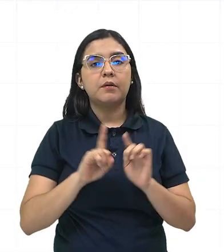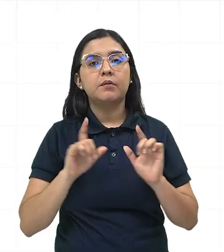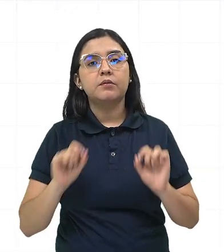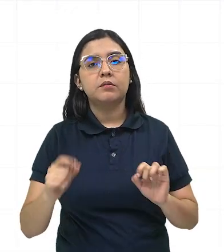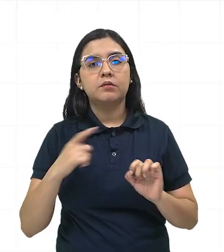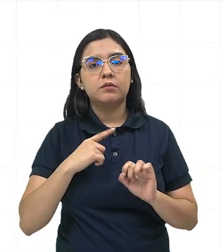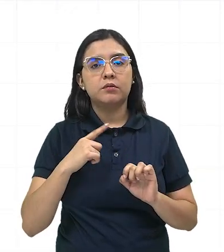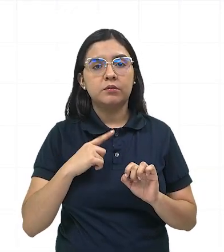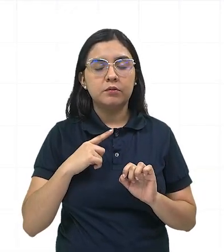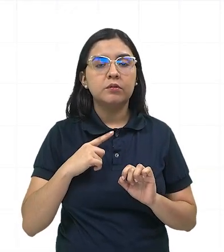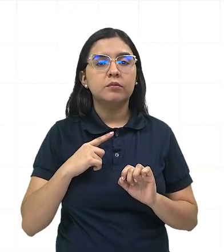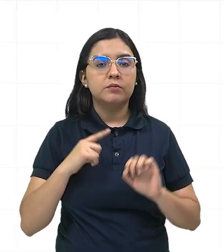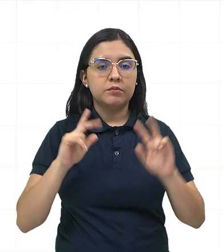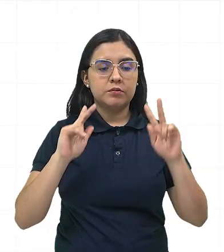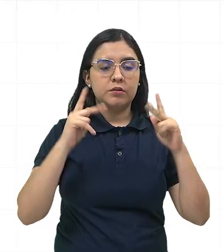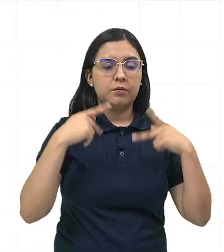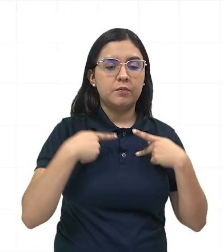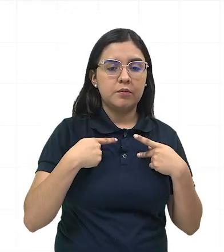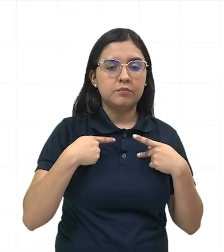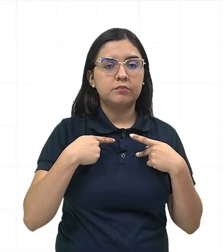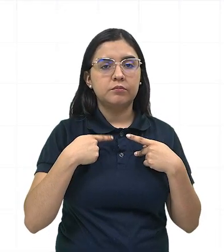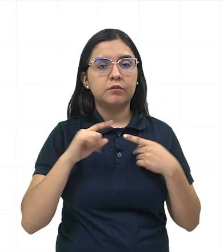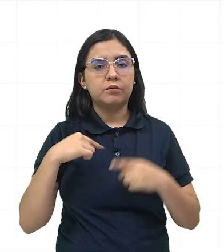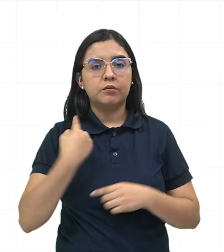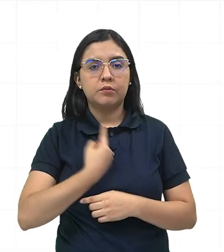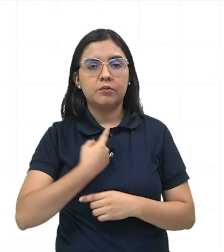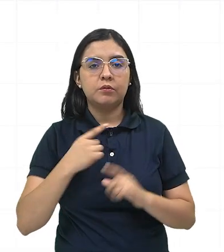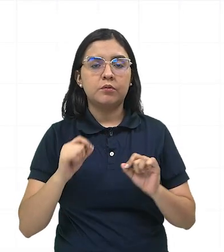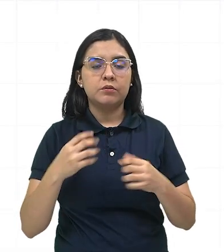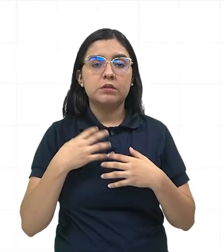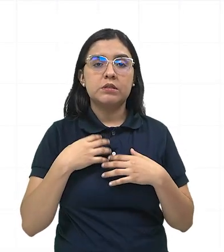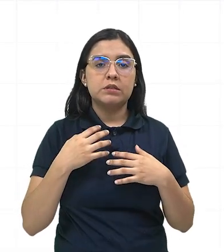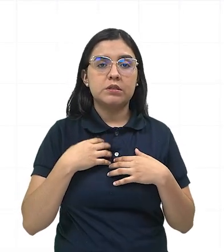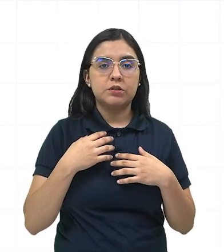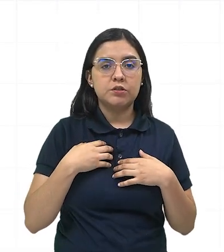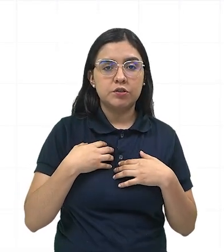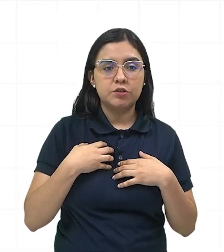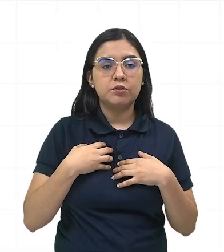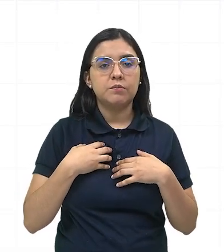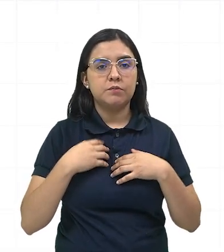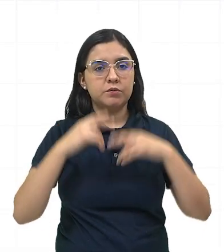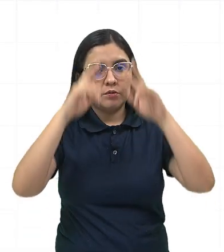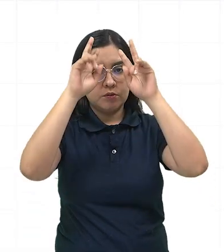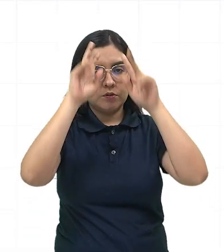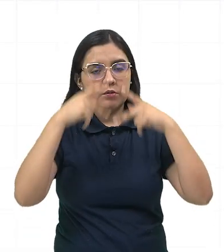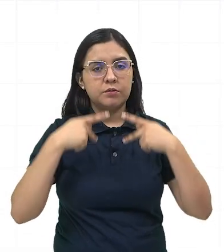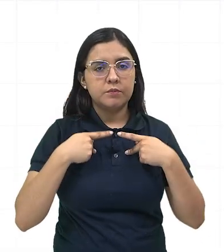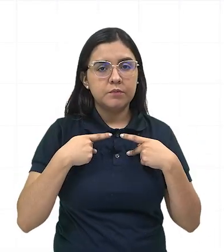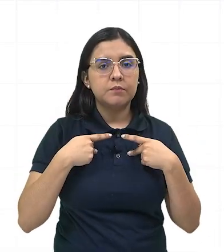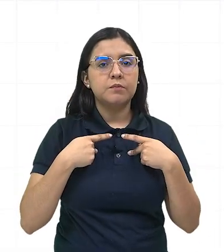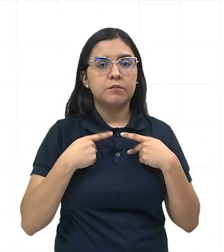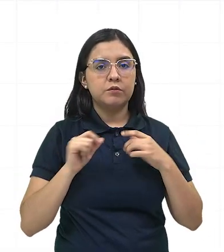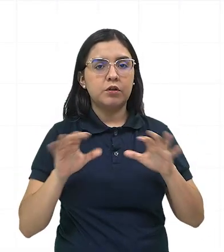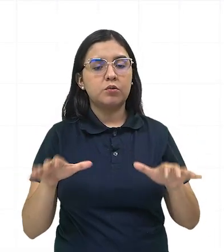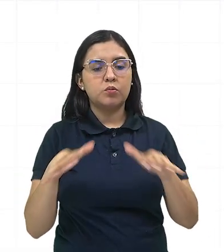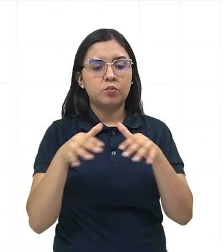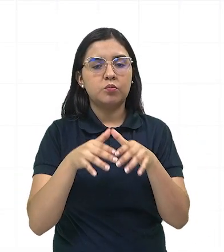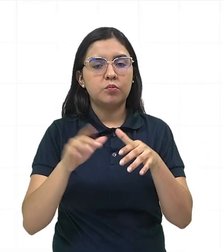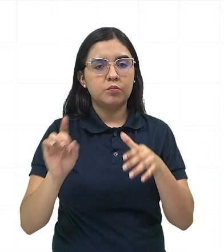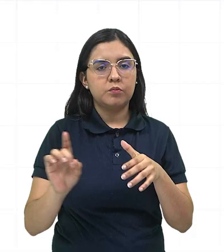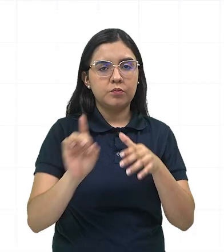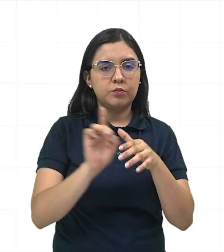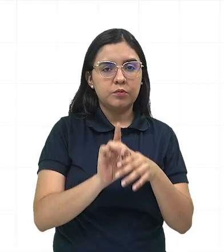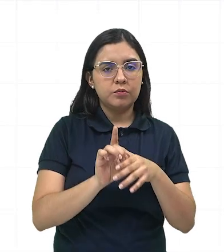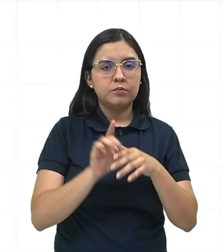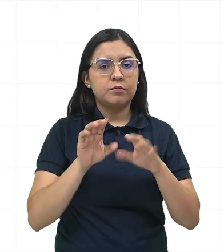esse conjugamento humano em que nós nos sentimos mais gente ao estar com mais pessoas, ao